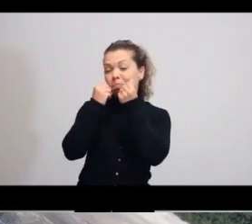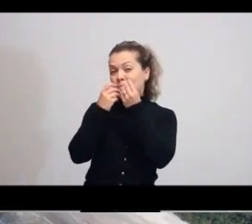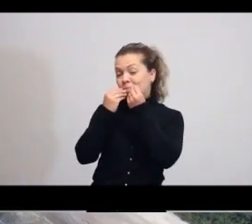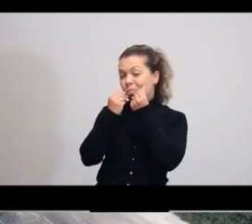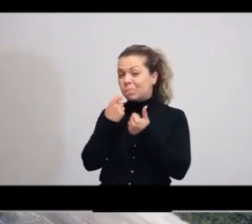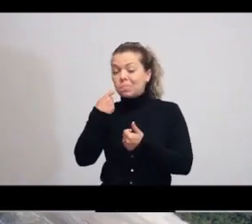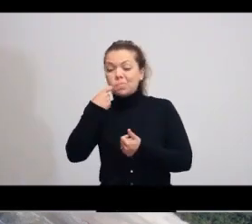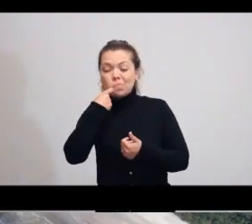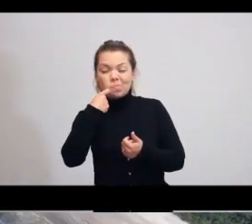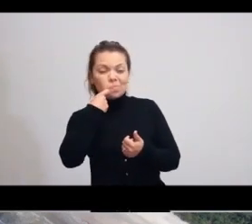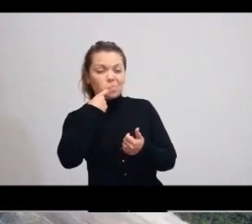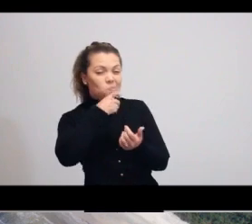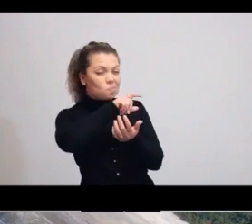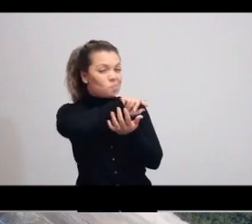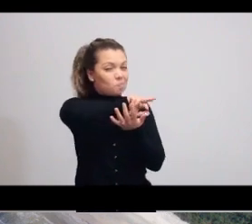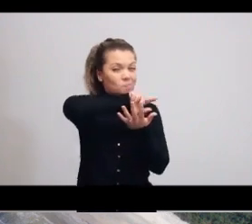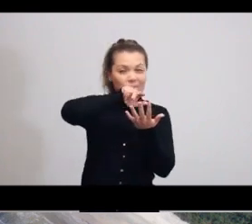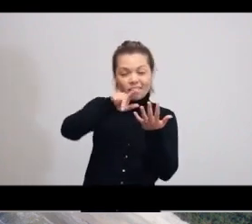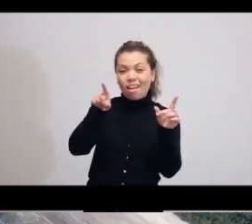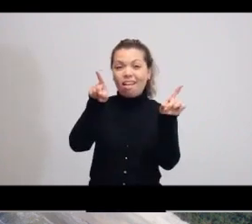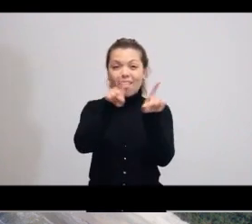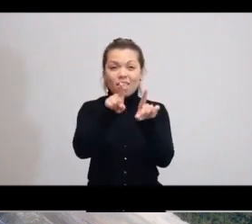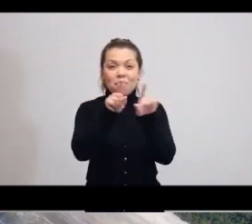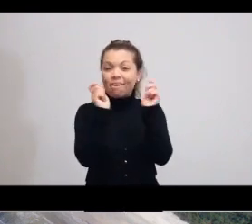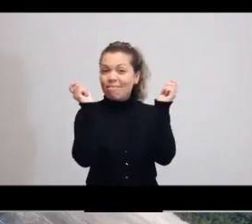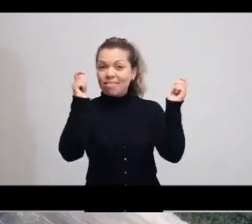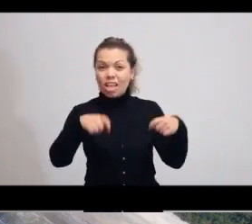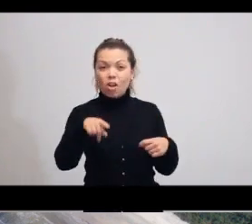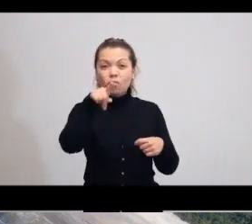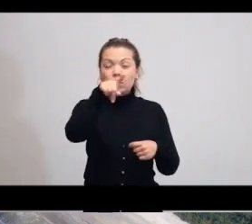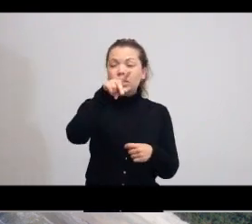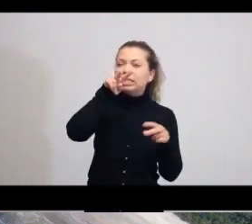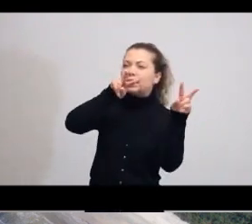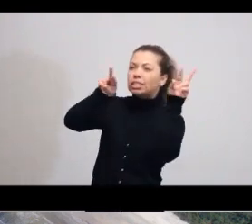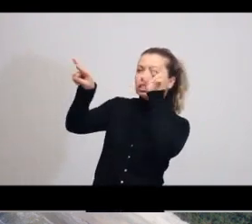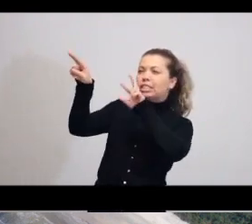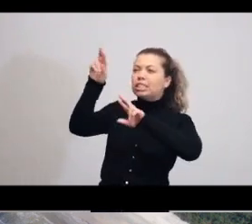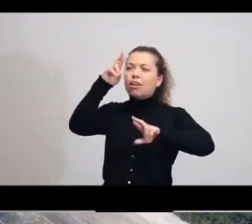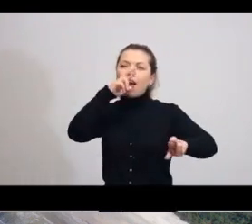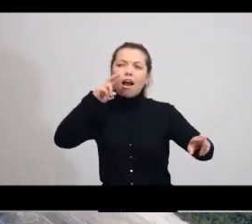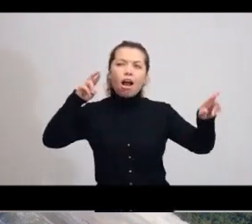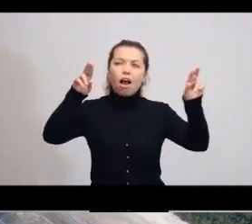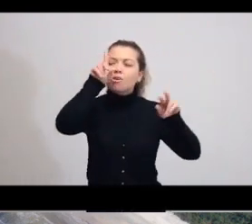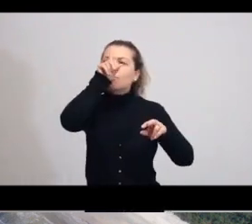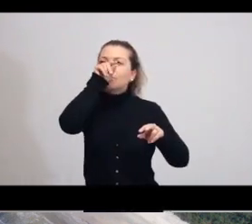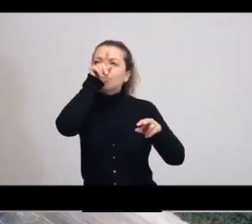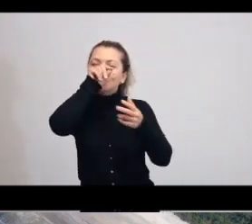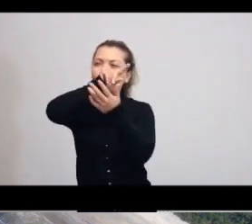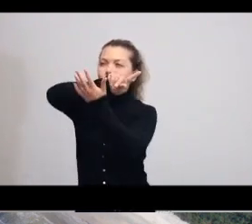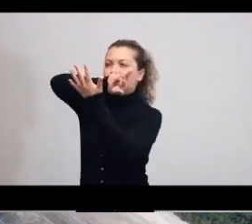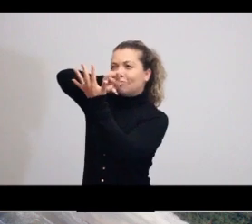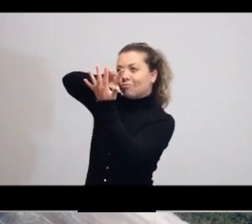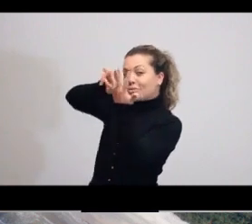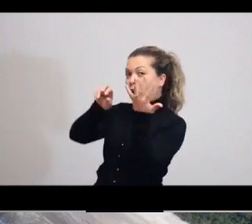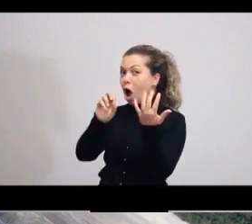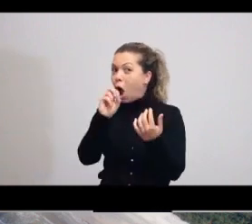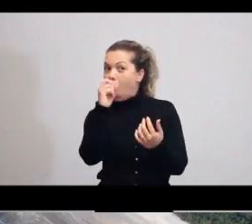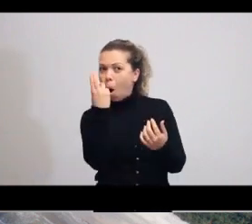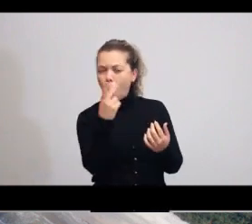Ostentando um casario robusto que sugere seu passado glorioso registrado pela história, a cidade é também lar da